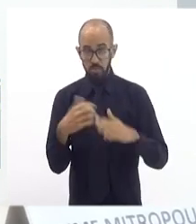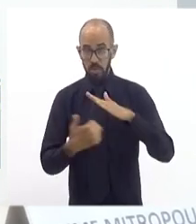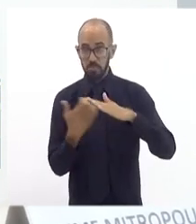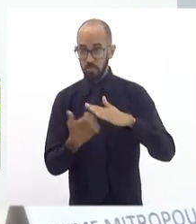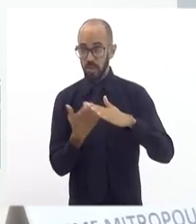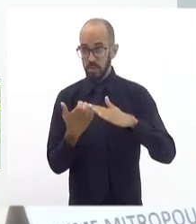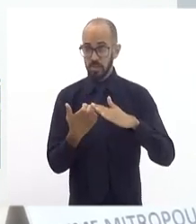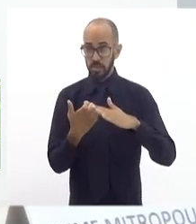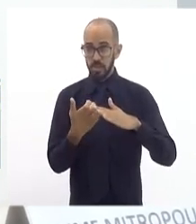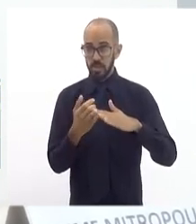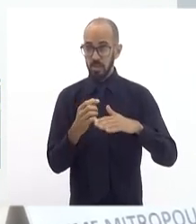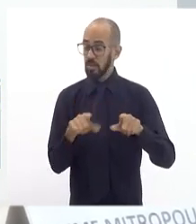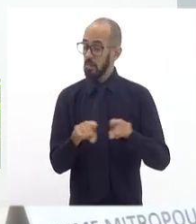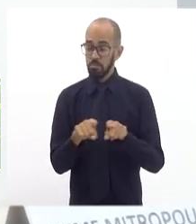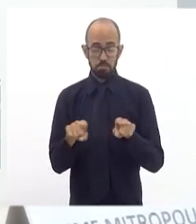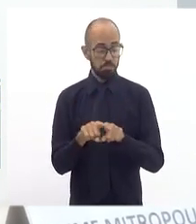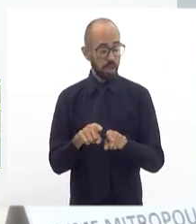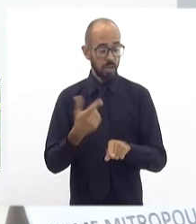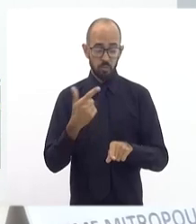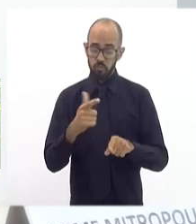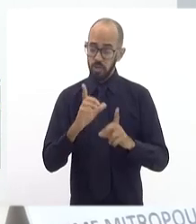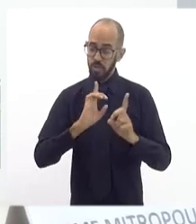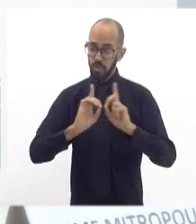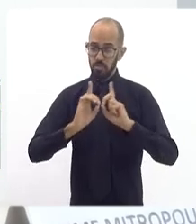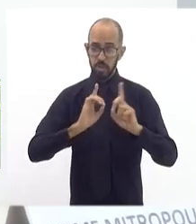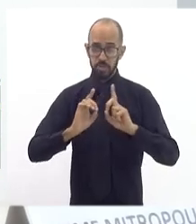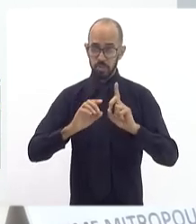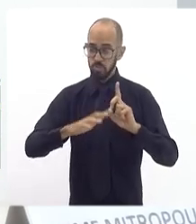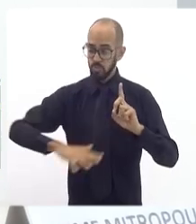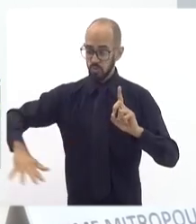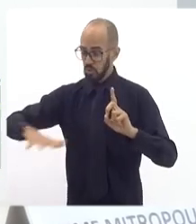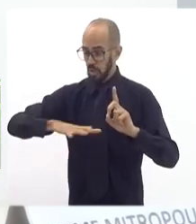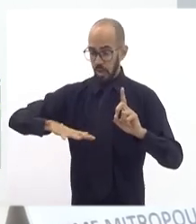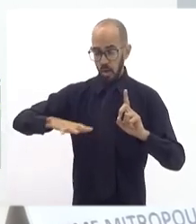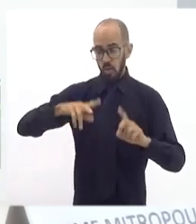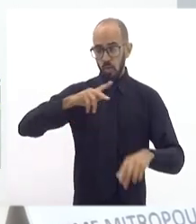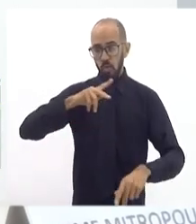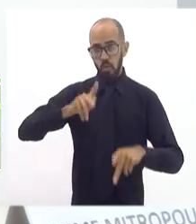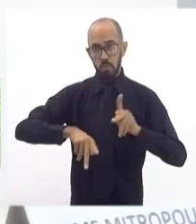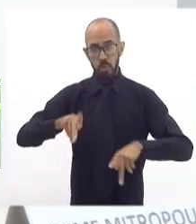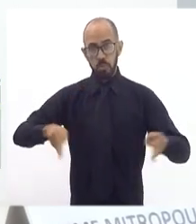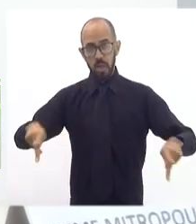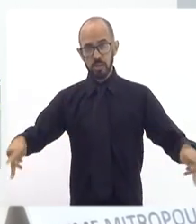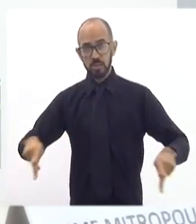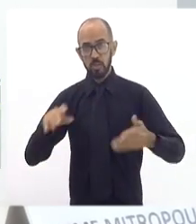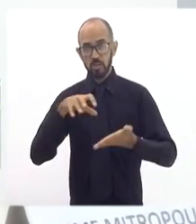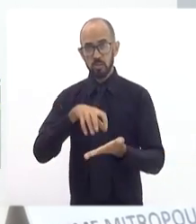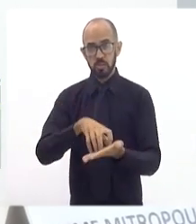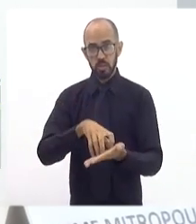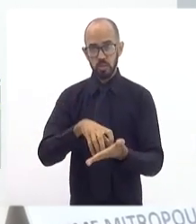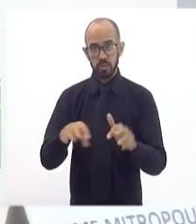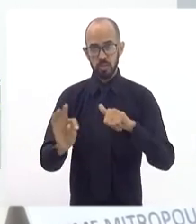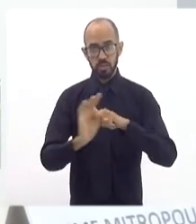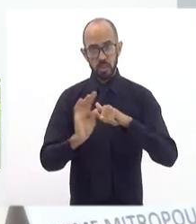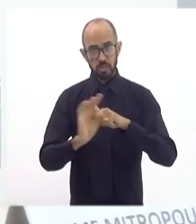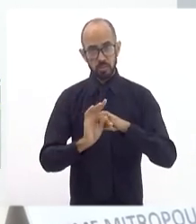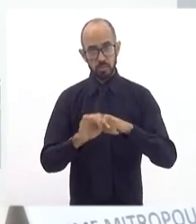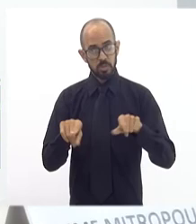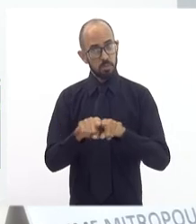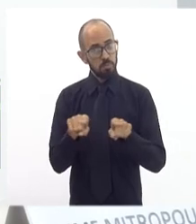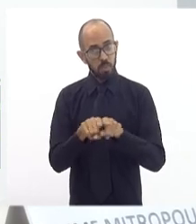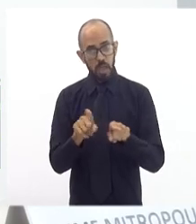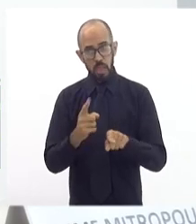isso não foi debatido a e com a população e com órgãos técnicos também não foram